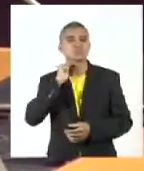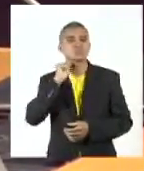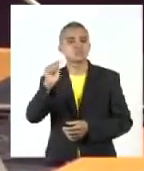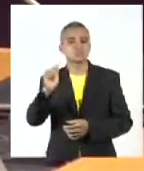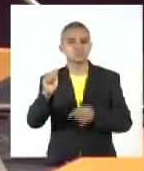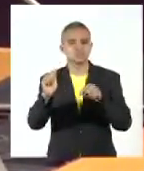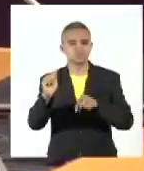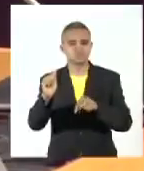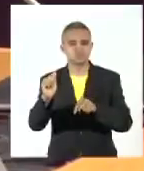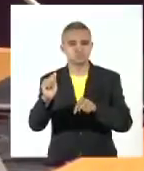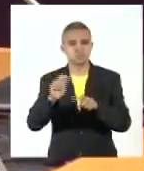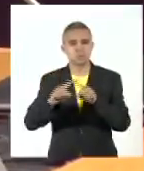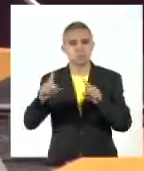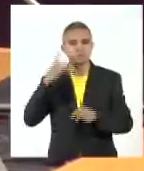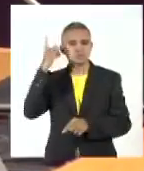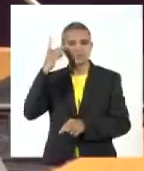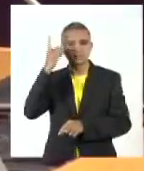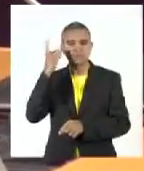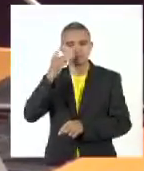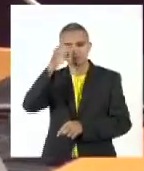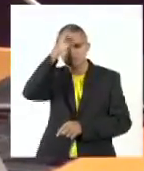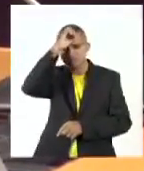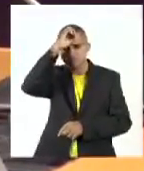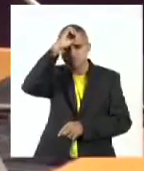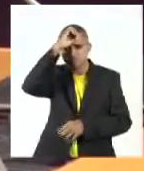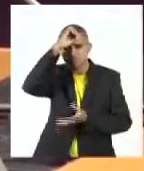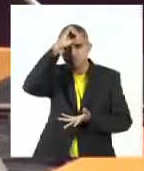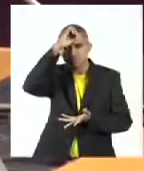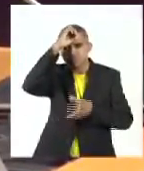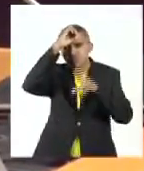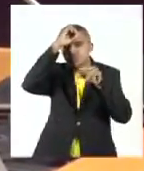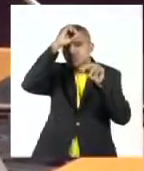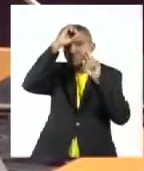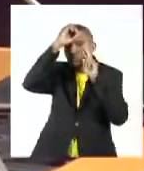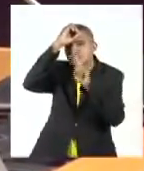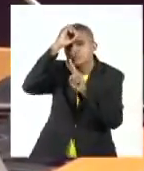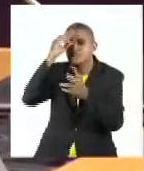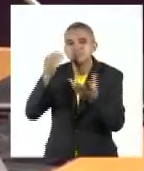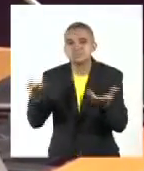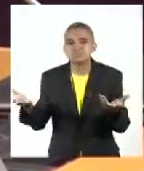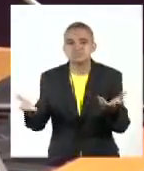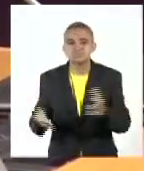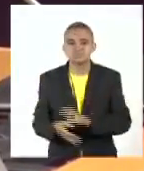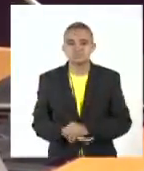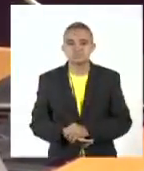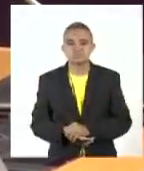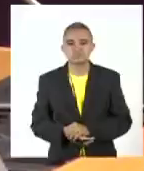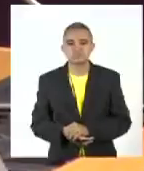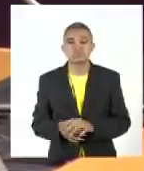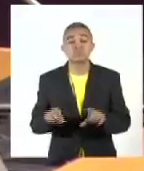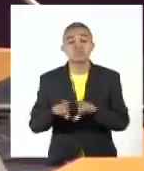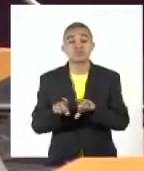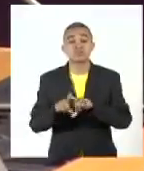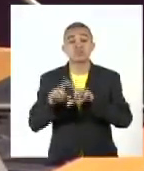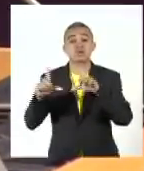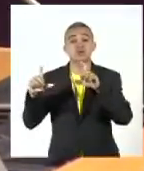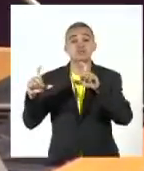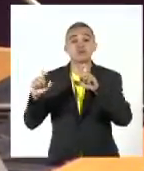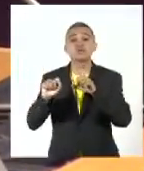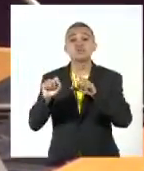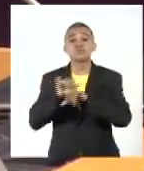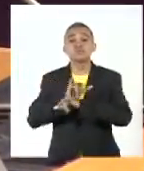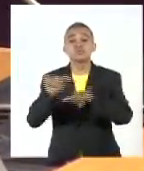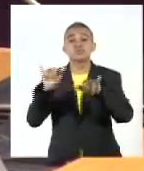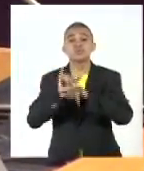nem os deputados governistas não sabiam, porque ninguém nunca viu. E a foto que eles colocam, justamente para ludibriar a